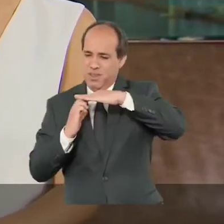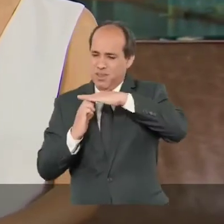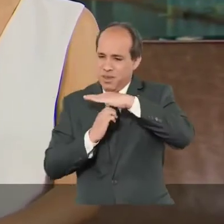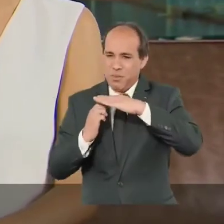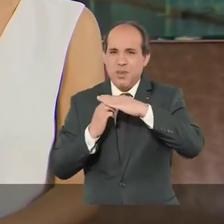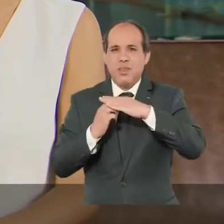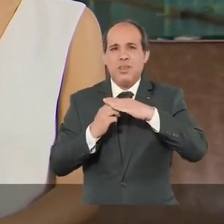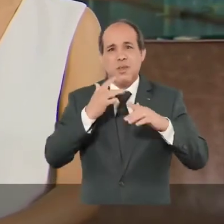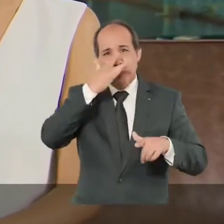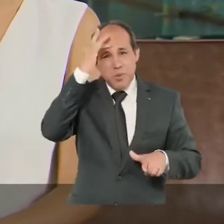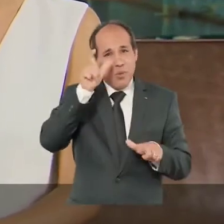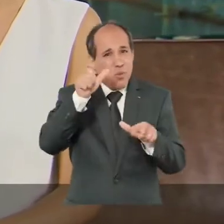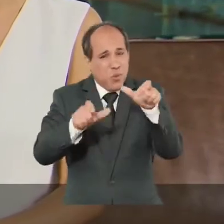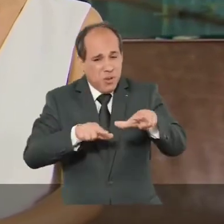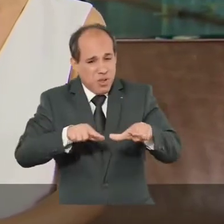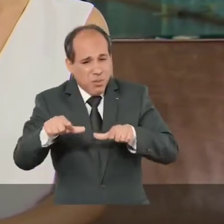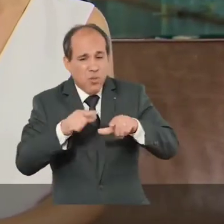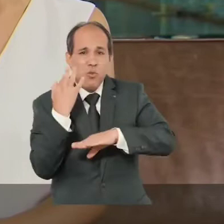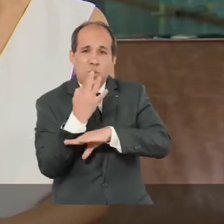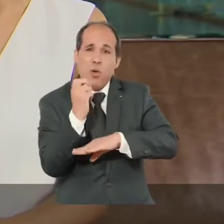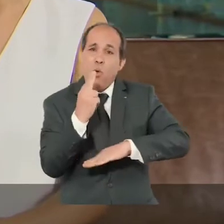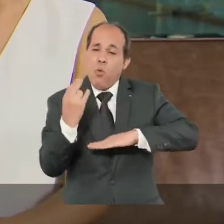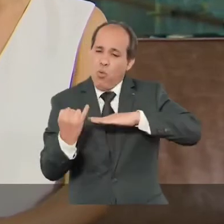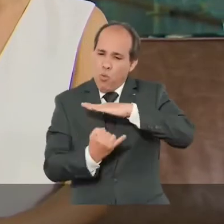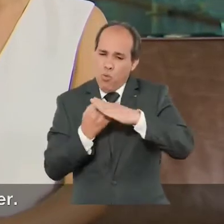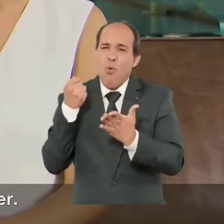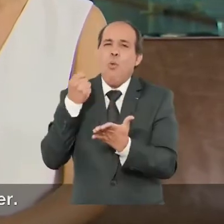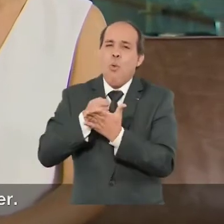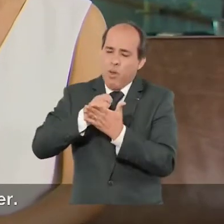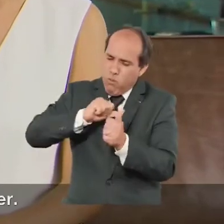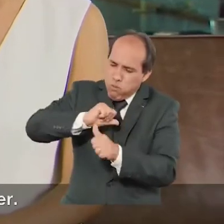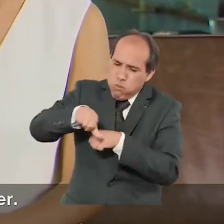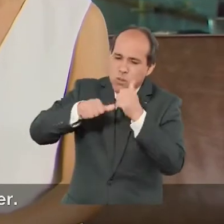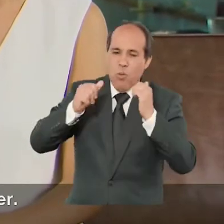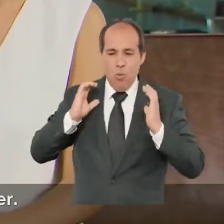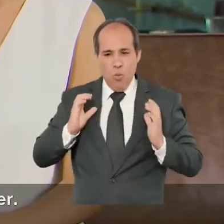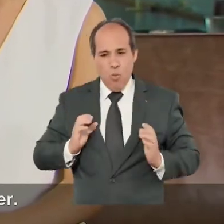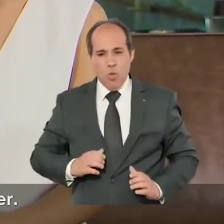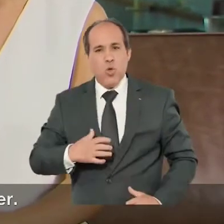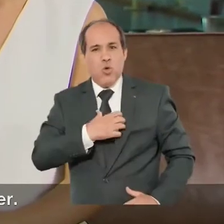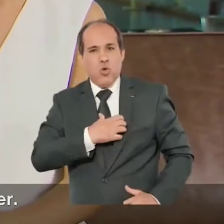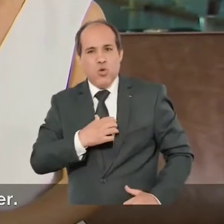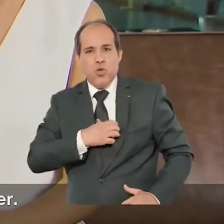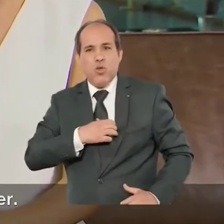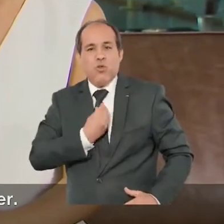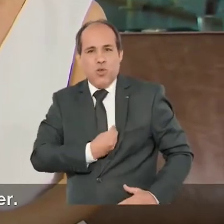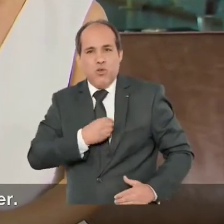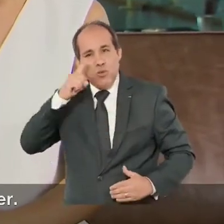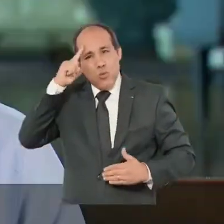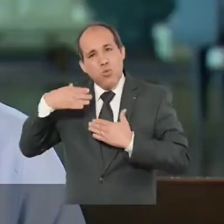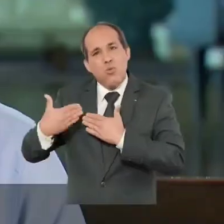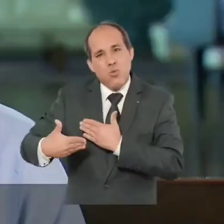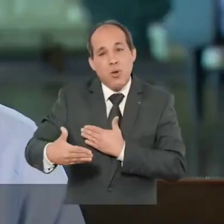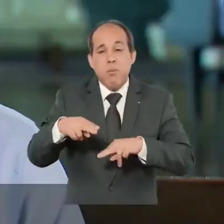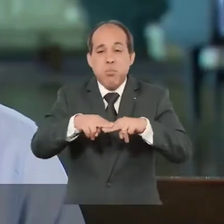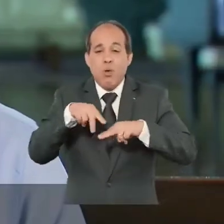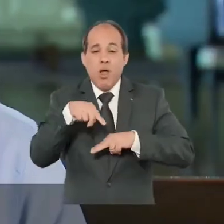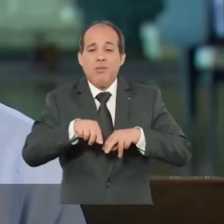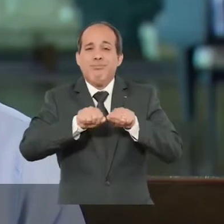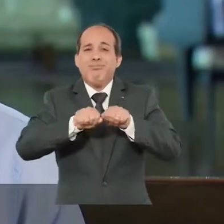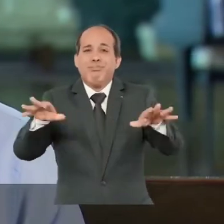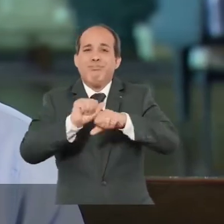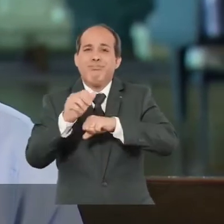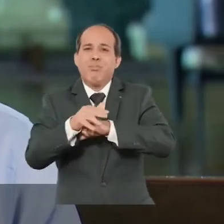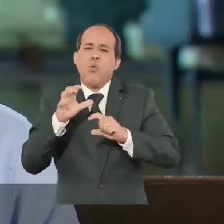as empresas os trabalhadores formais e informais tiveram que mudar suas rotinas e modos de viver essa